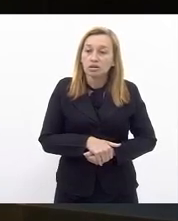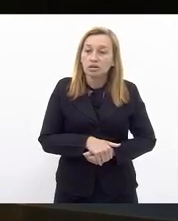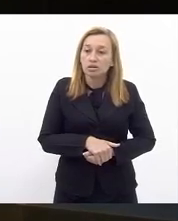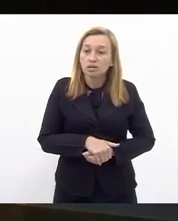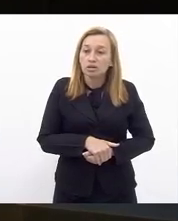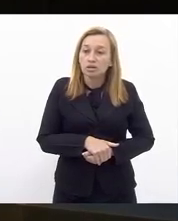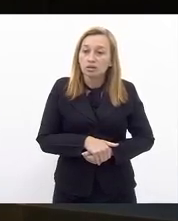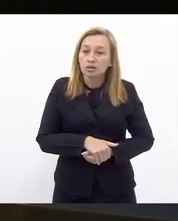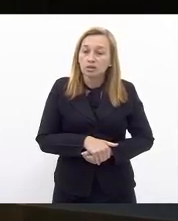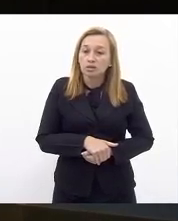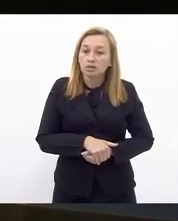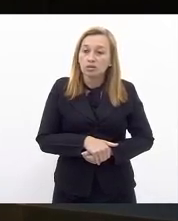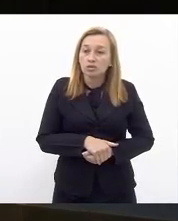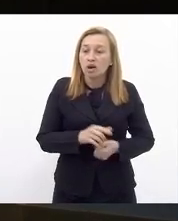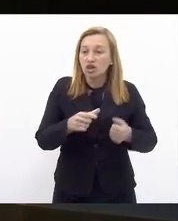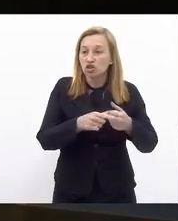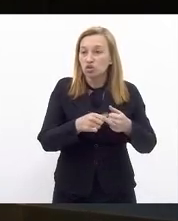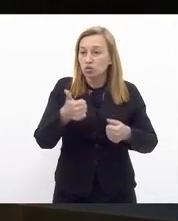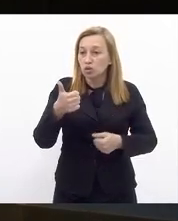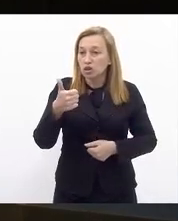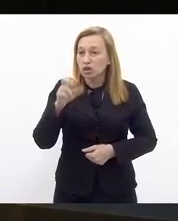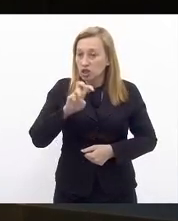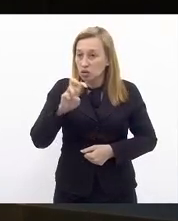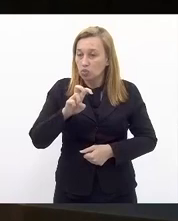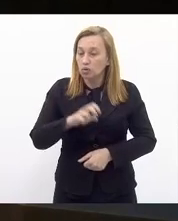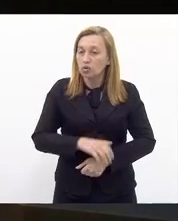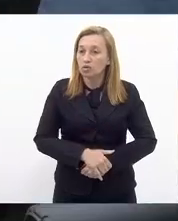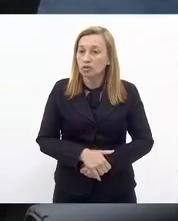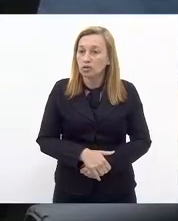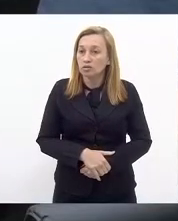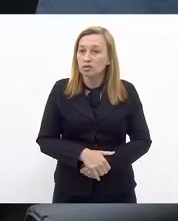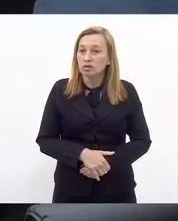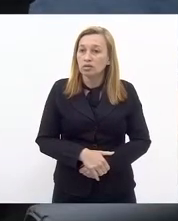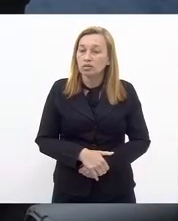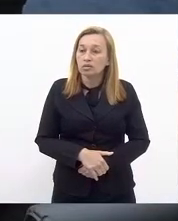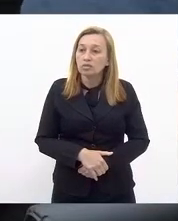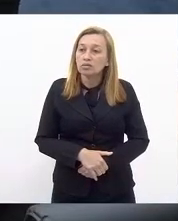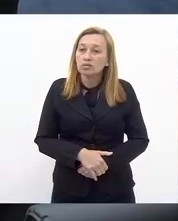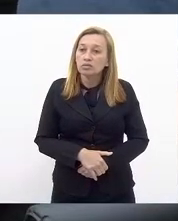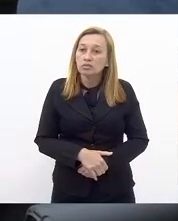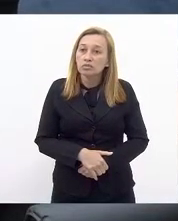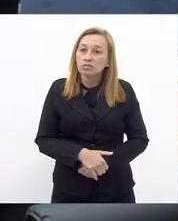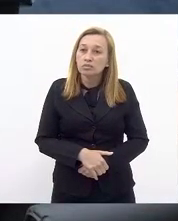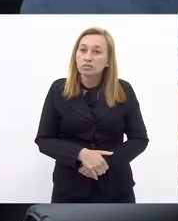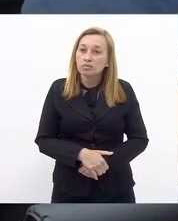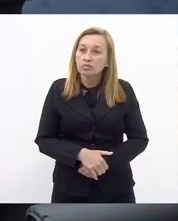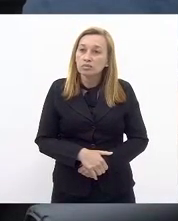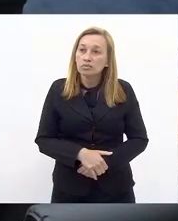eu tô norte do tempo em E aí